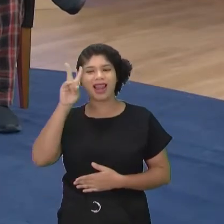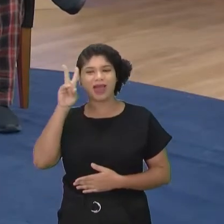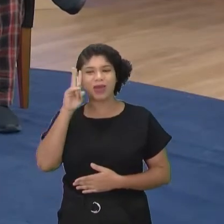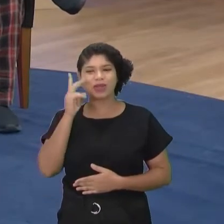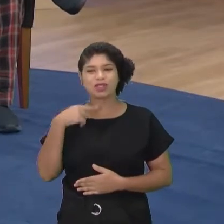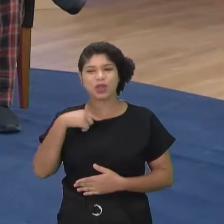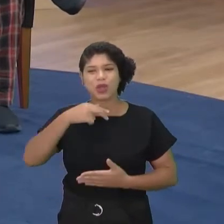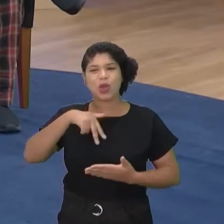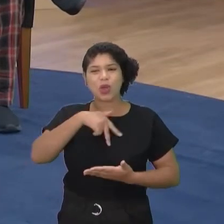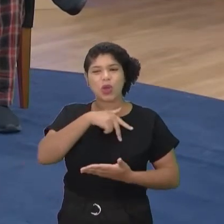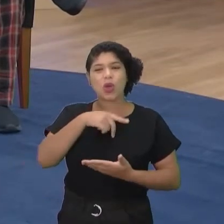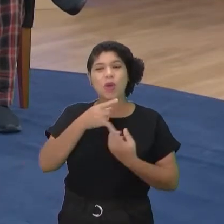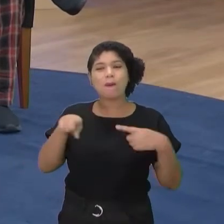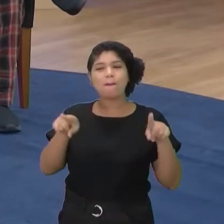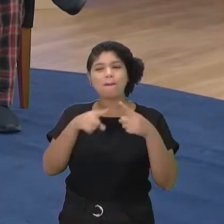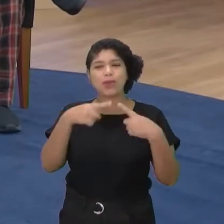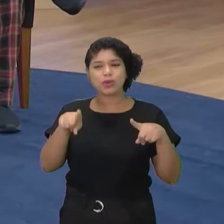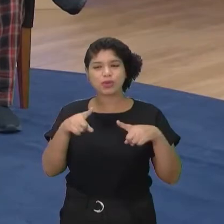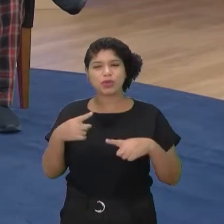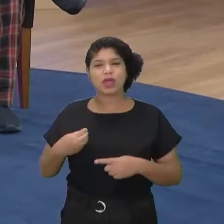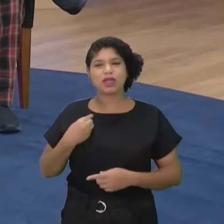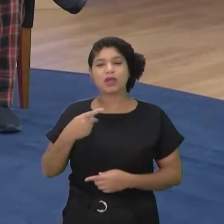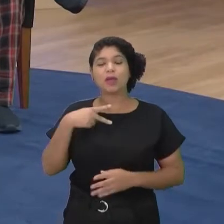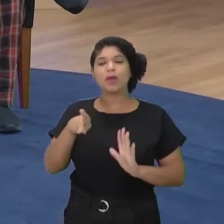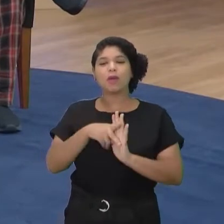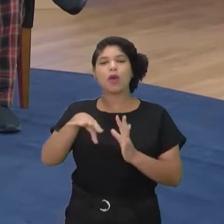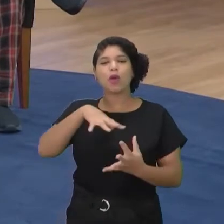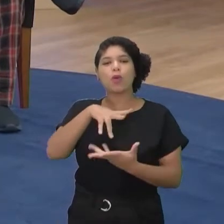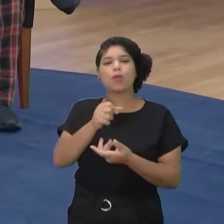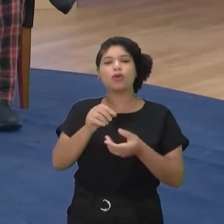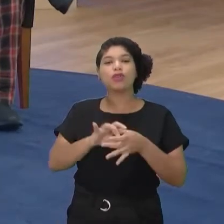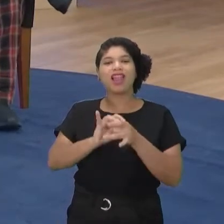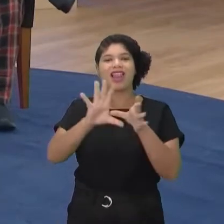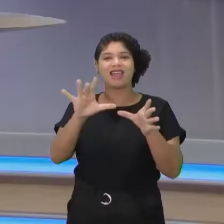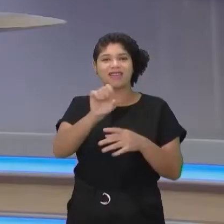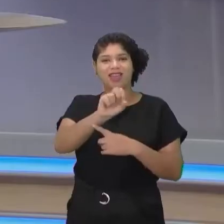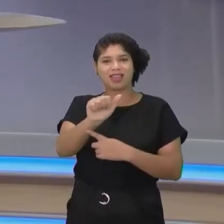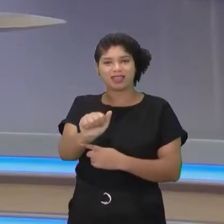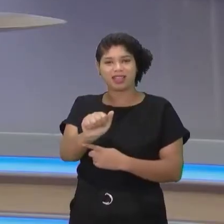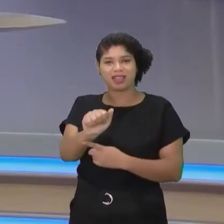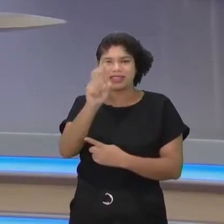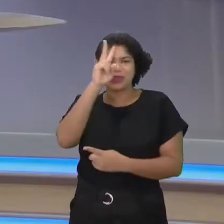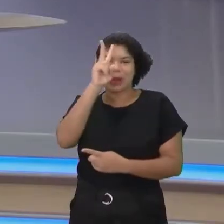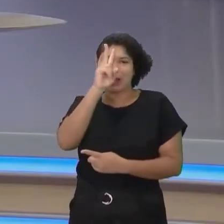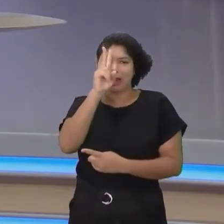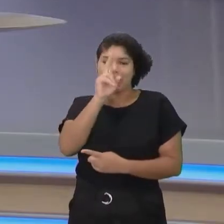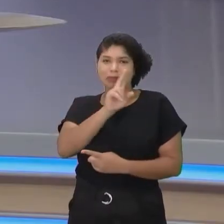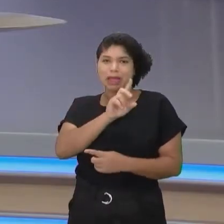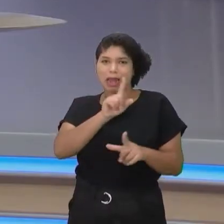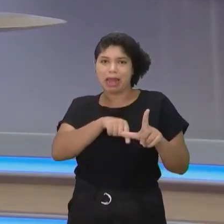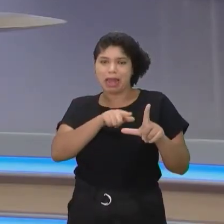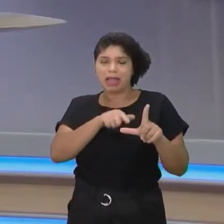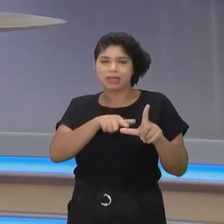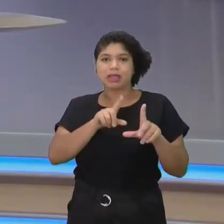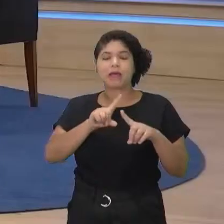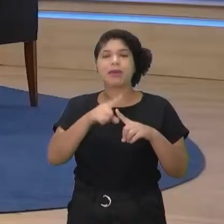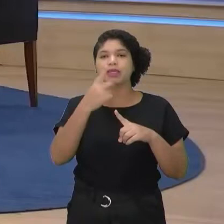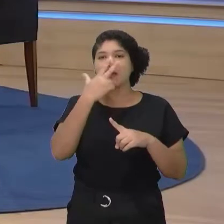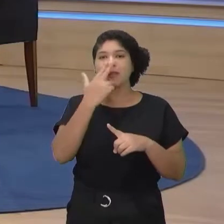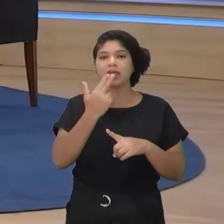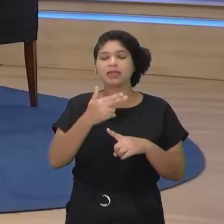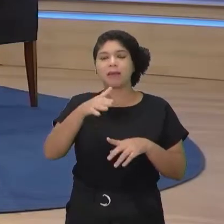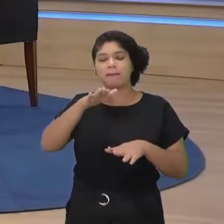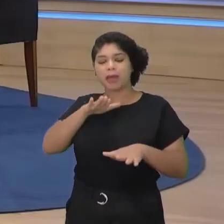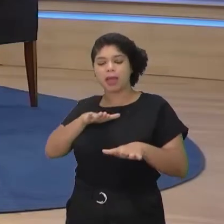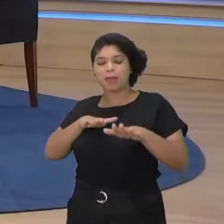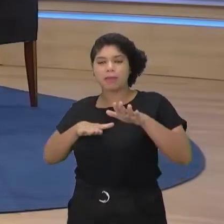música que eu também mencionei em outra aula do Mundo Livre S.A. Eu não lembro exatamente a letra, mas é um passo para trás, um passo